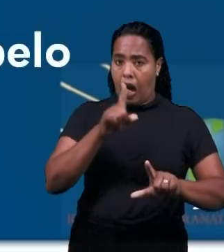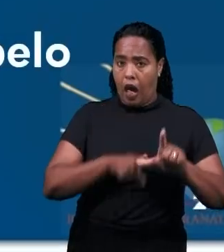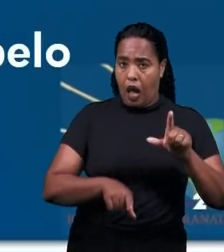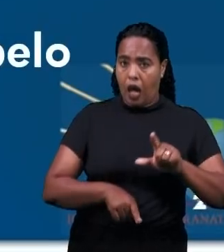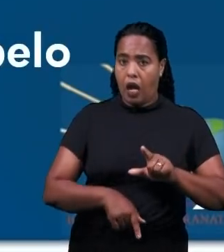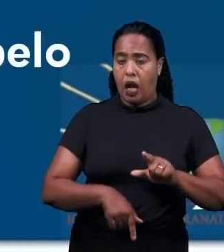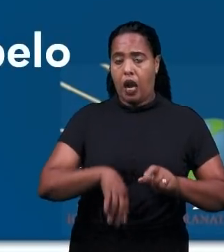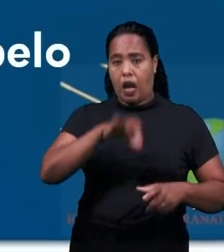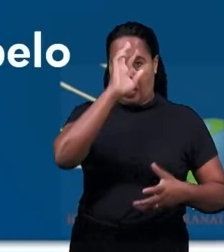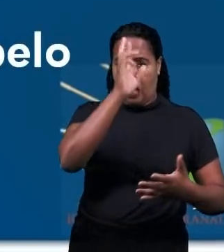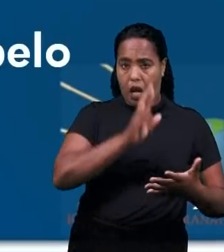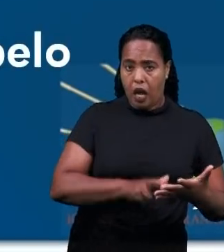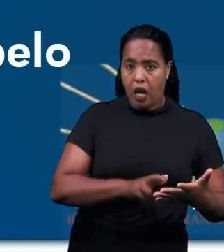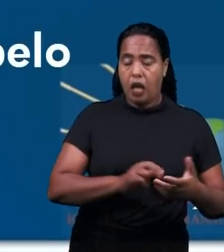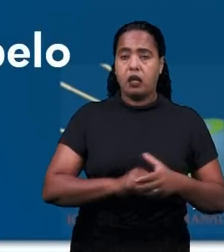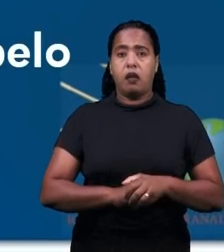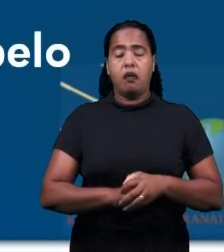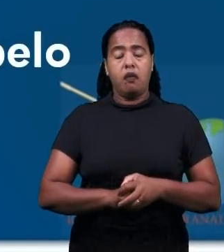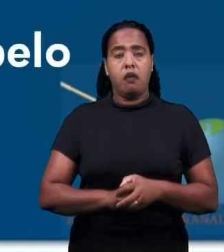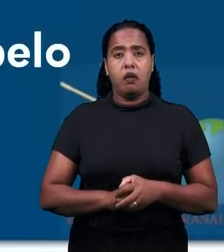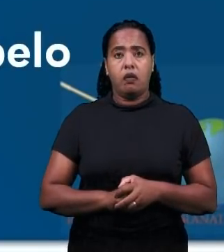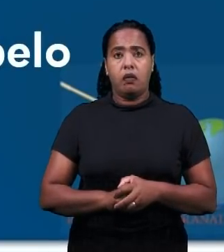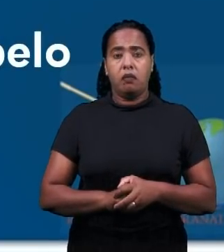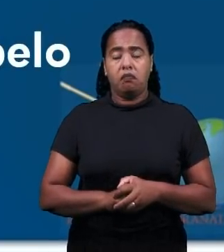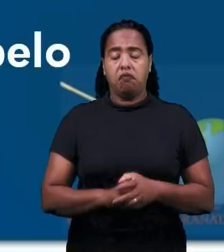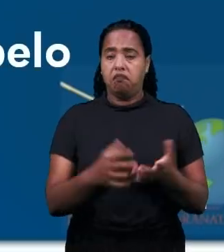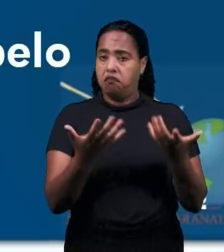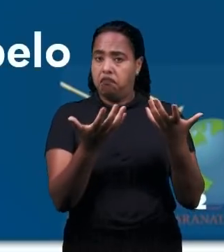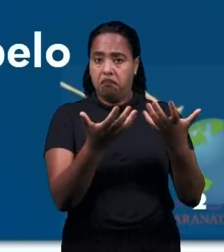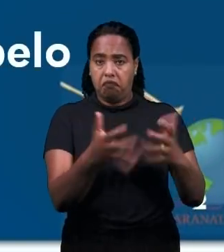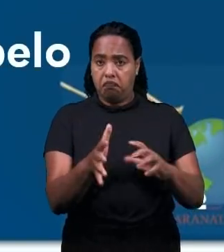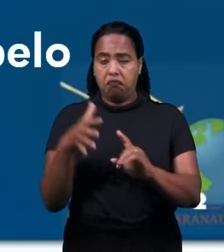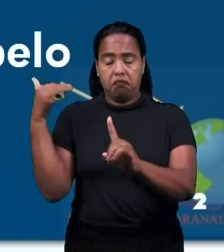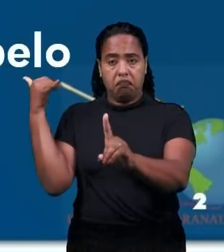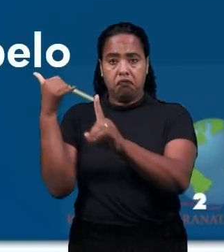Né? Letra, razão. Tá tudo bem? Não querem a revelação material.